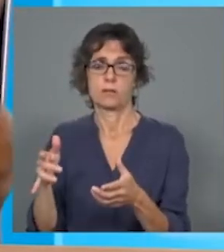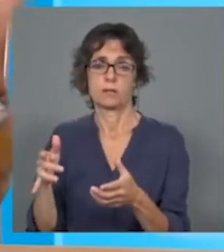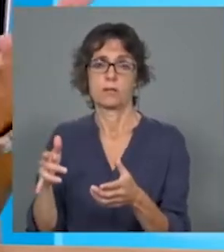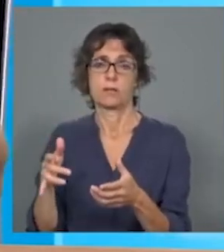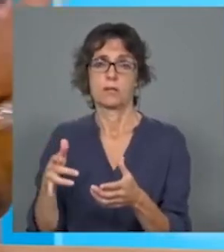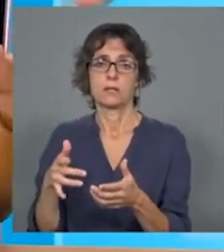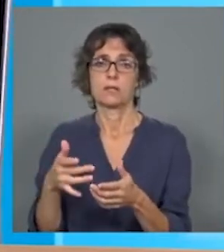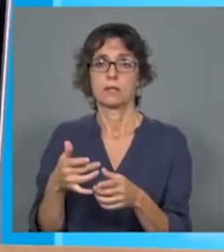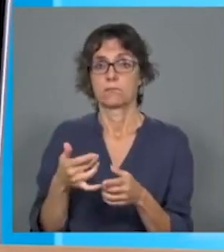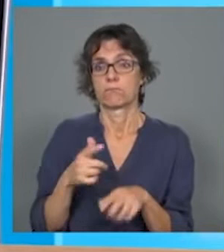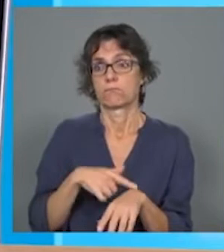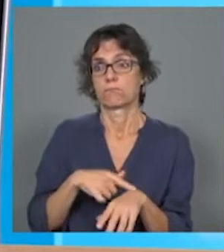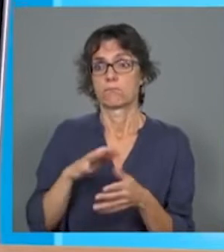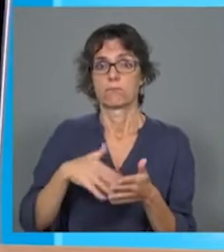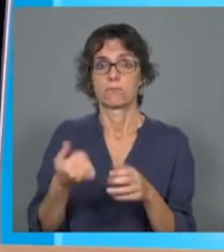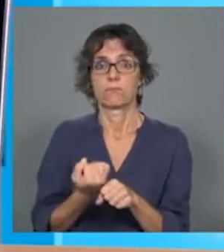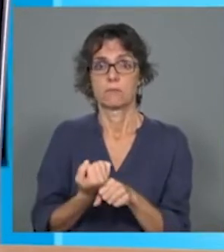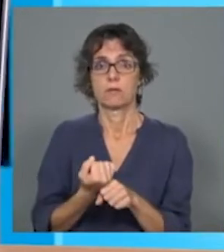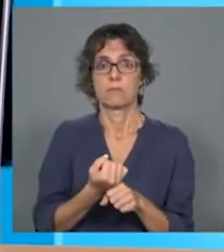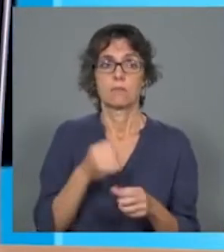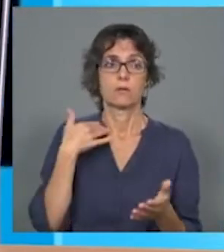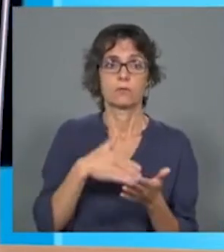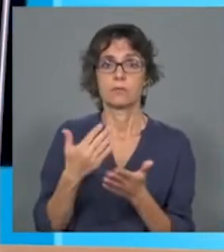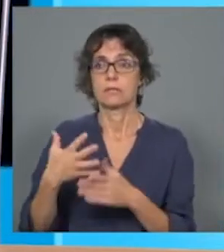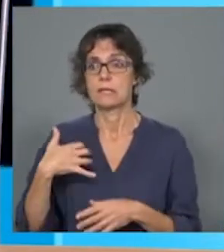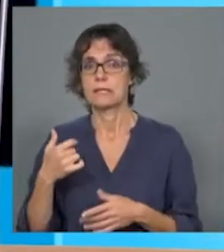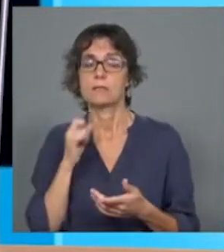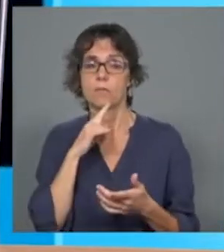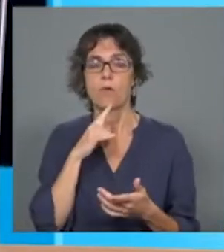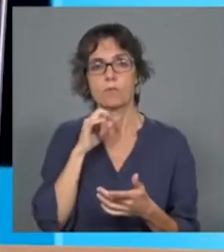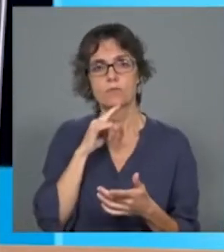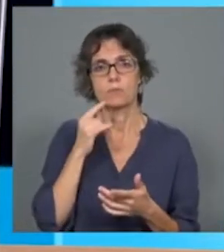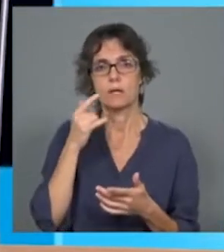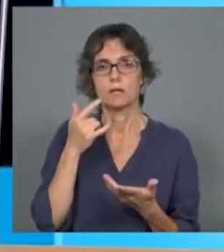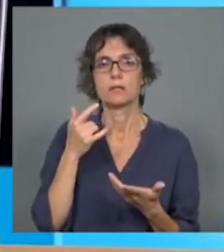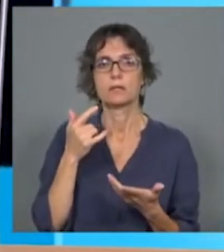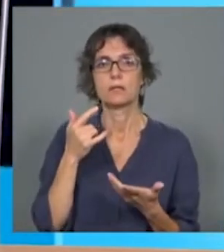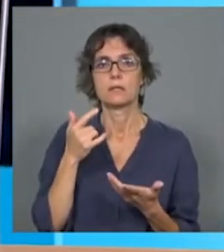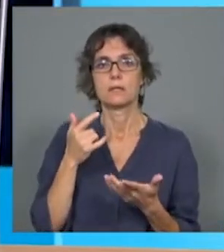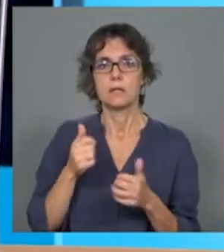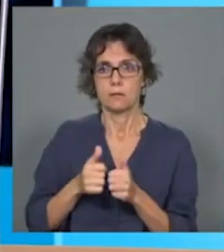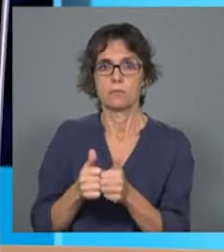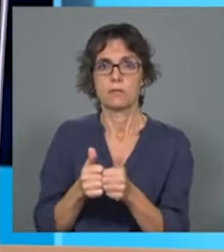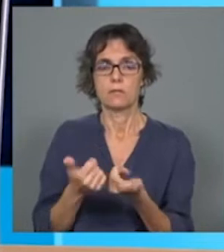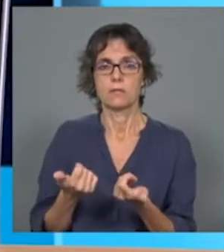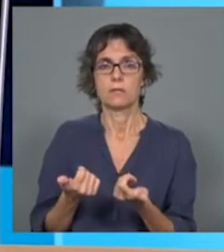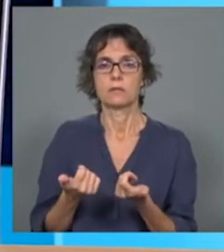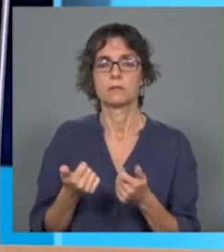partida, têm um horário de trabalho, portanto, segunda a sexta-feira, e desta forma poderão, mesmo eliminando